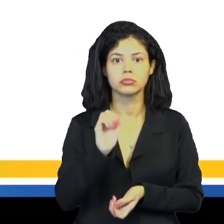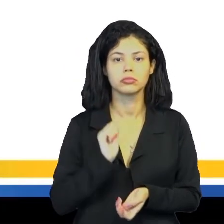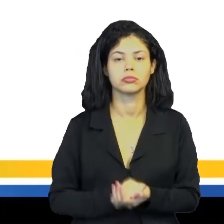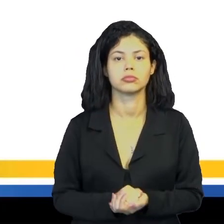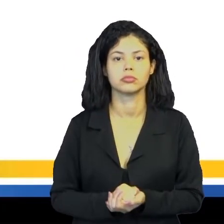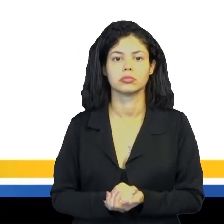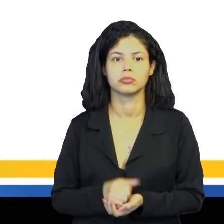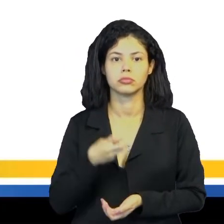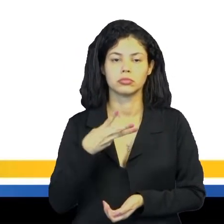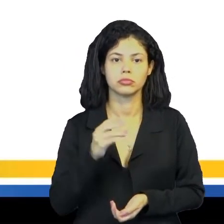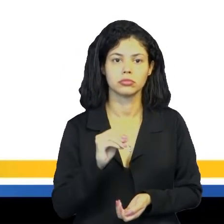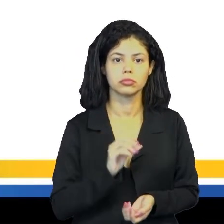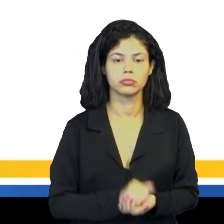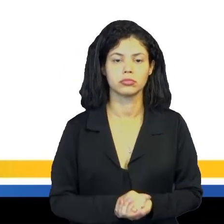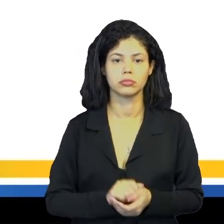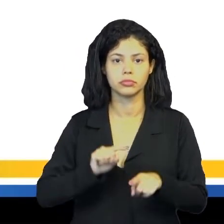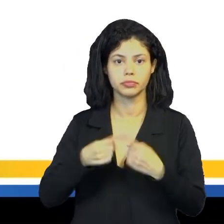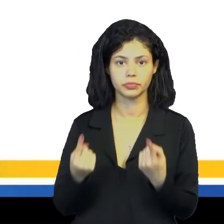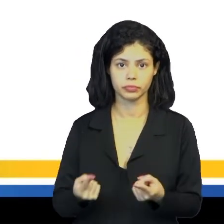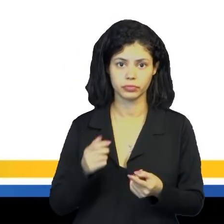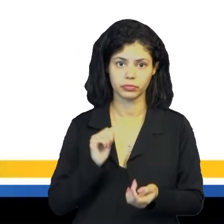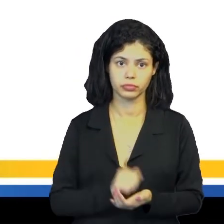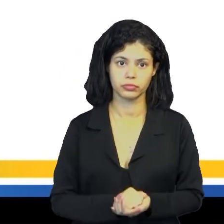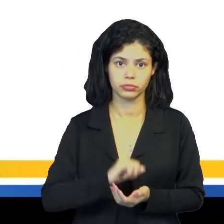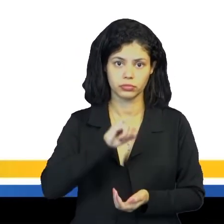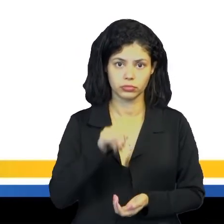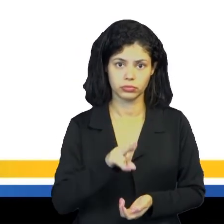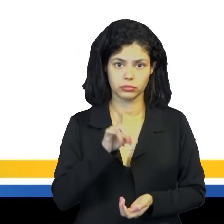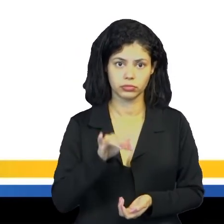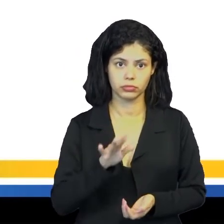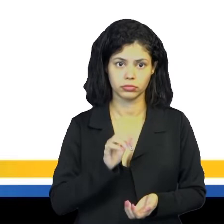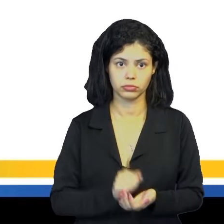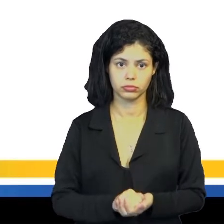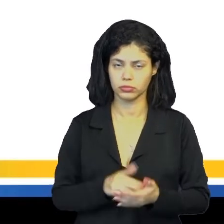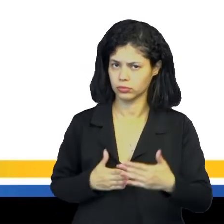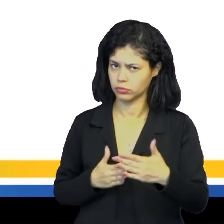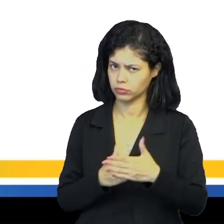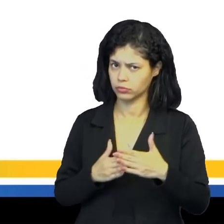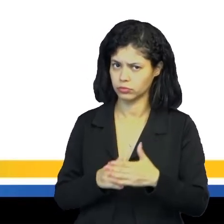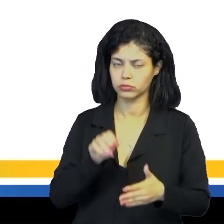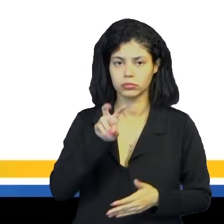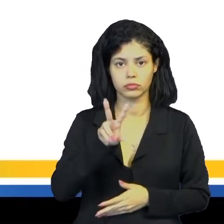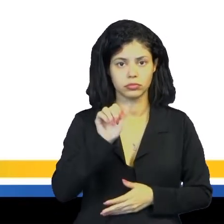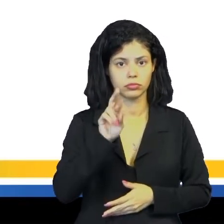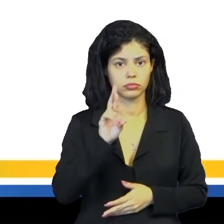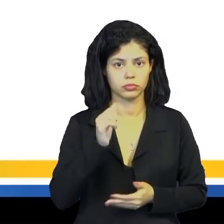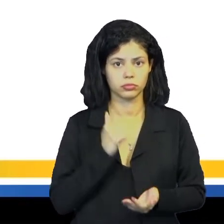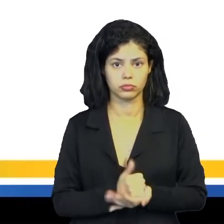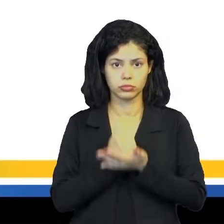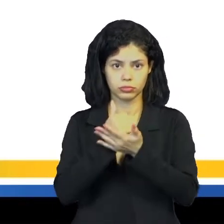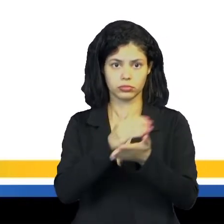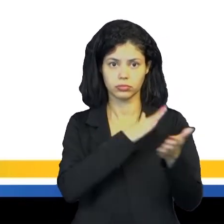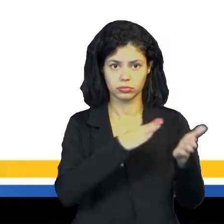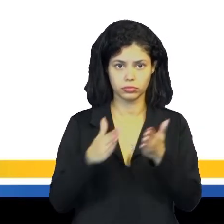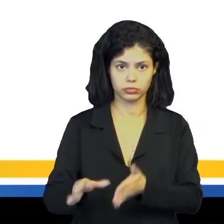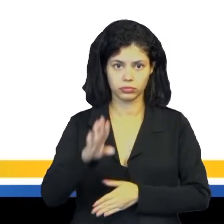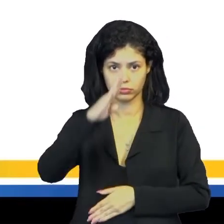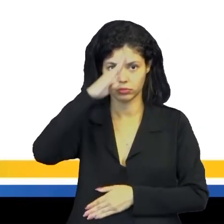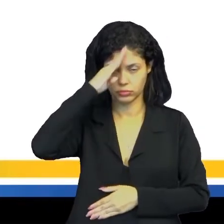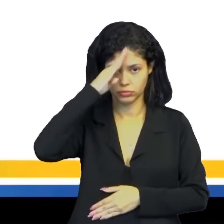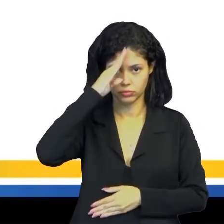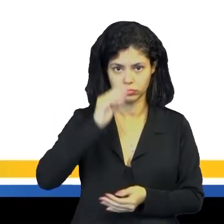eleições de 30. Mas o Getúlio, o Vargas impede a sua posse, apoiado por parte do